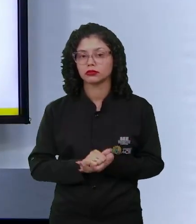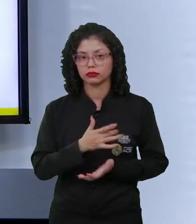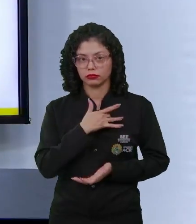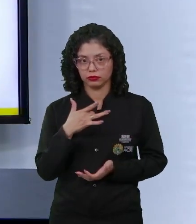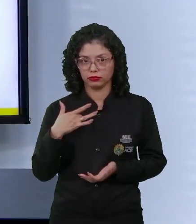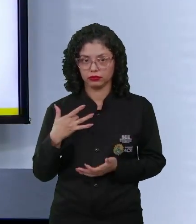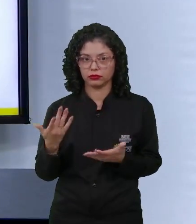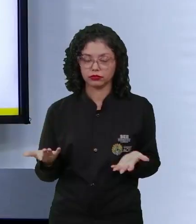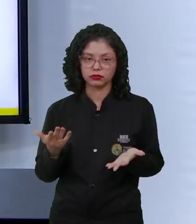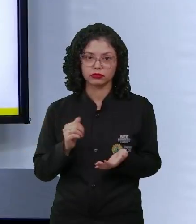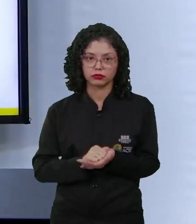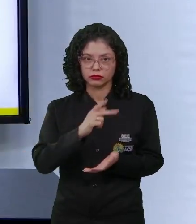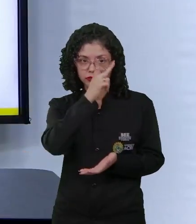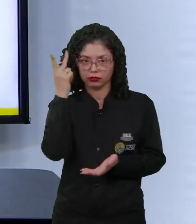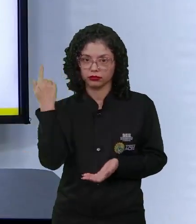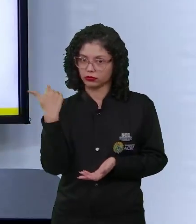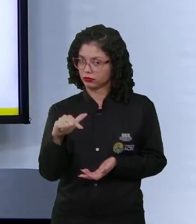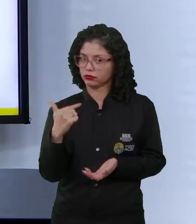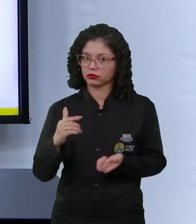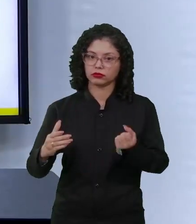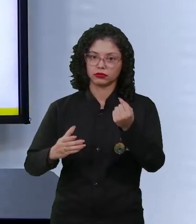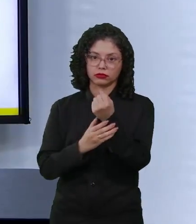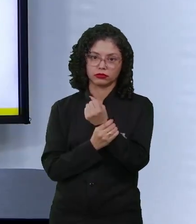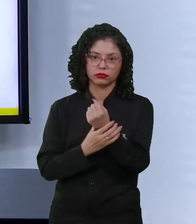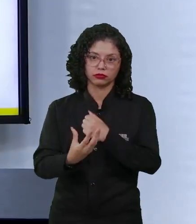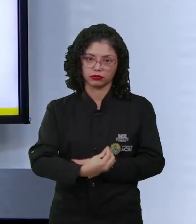saúde? Então, a pessoa não tem um seguro.